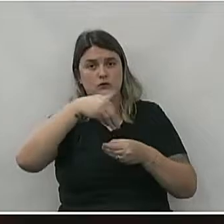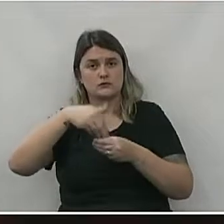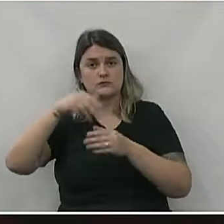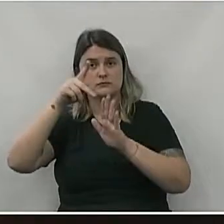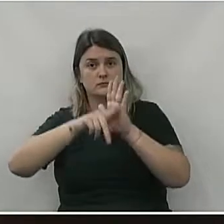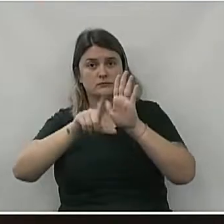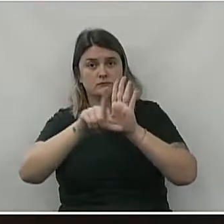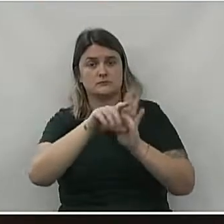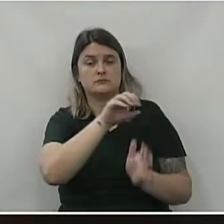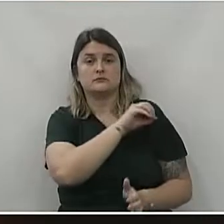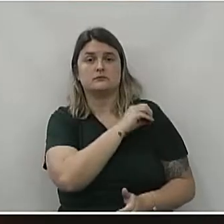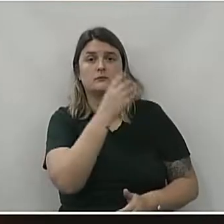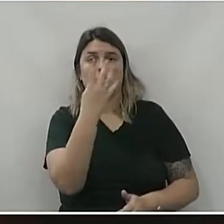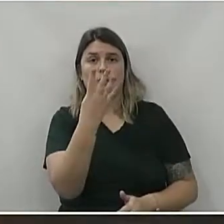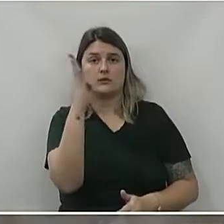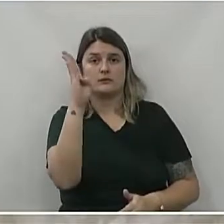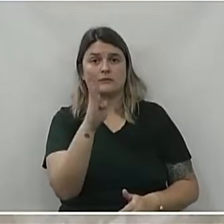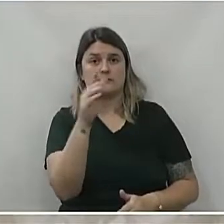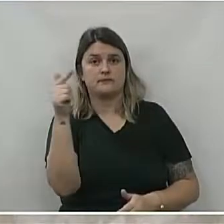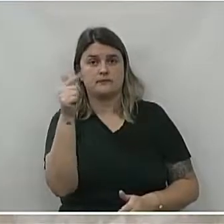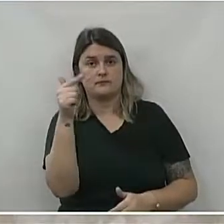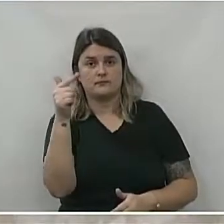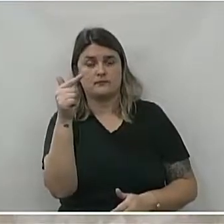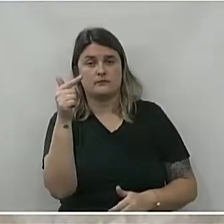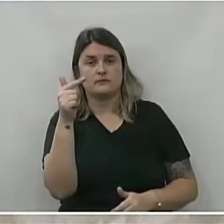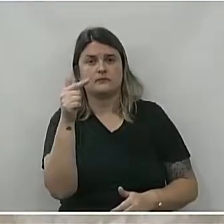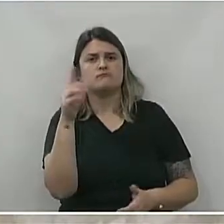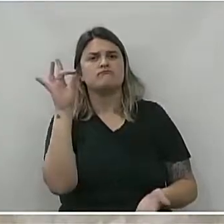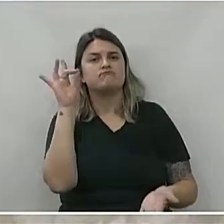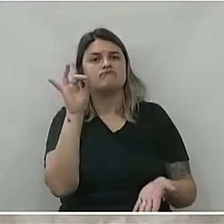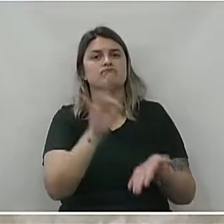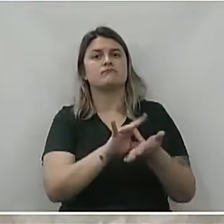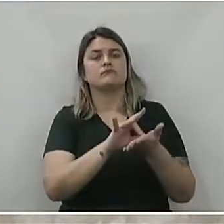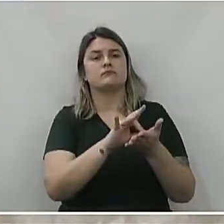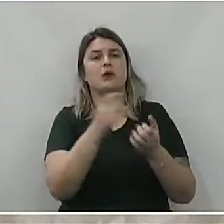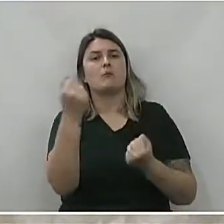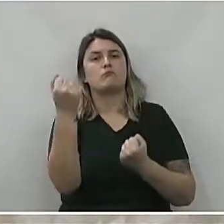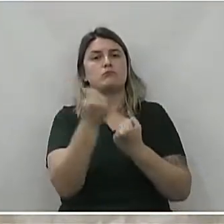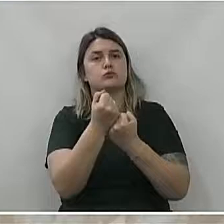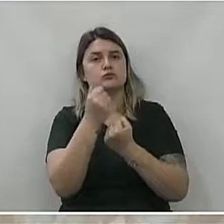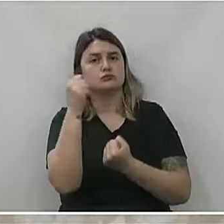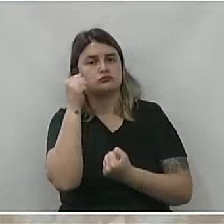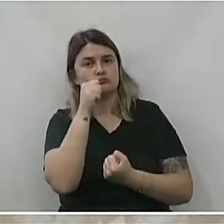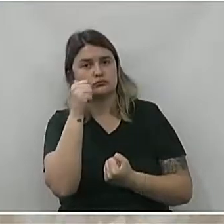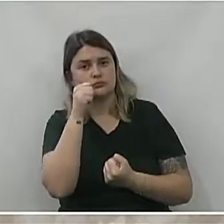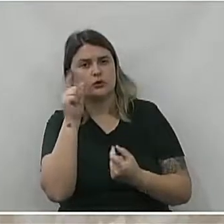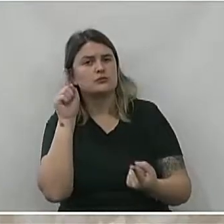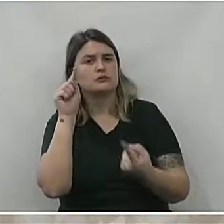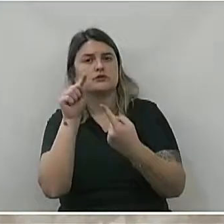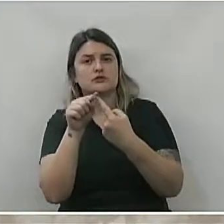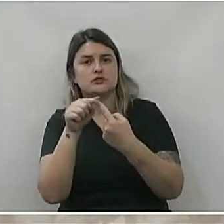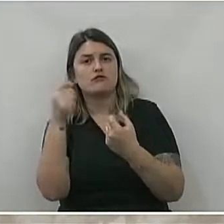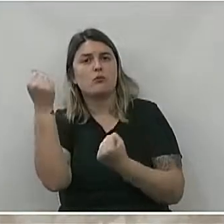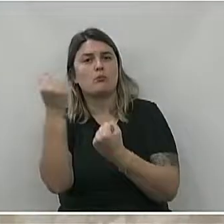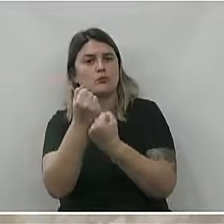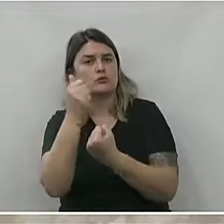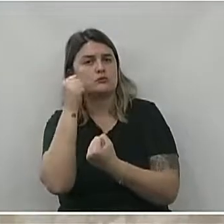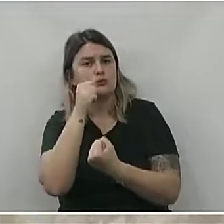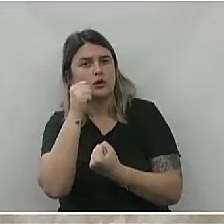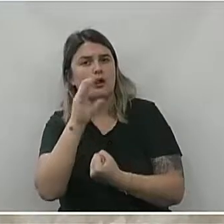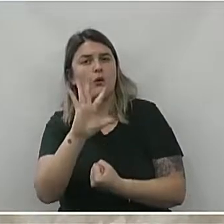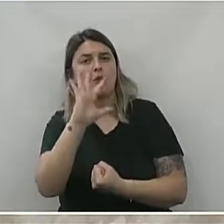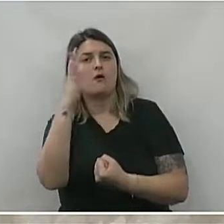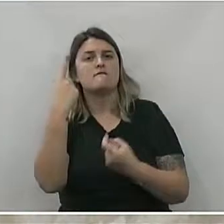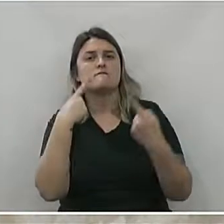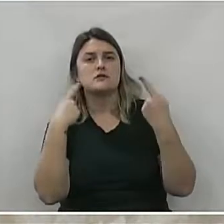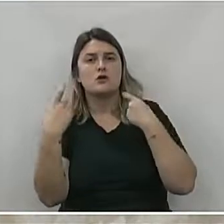ordinária de número 4 de 2022. Institui o programa de apoio à mulher destinado ao apoio às mulheres em situação